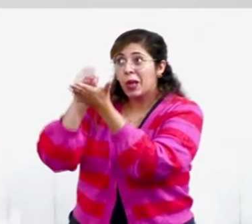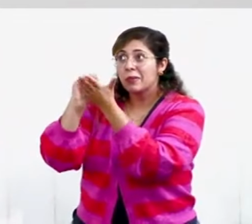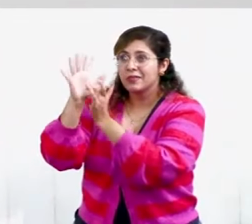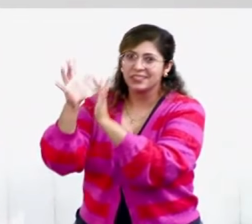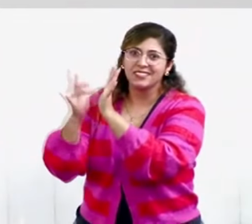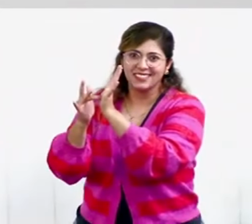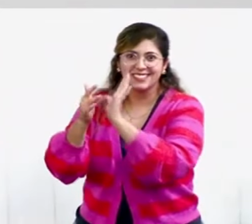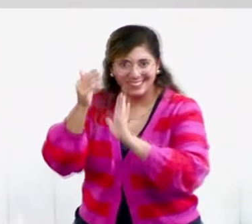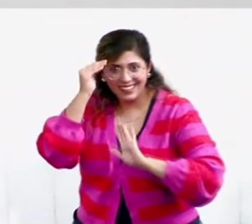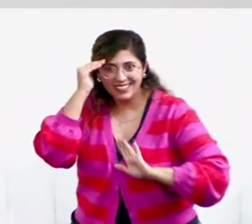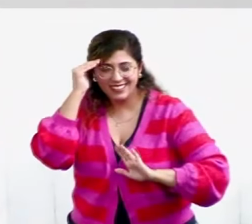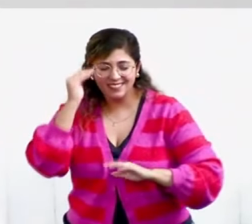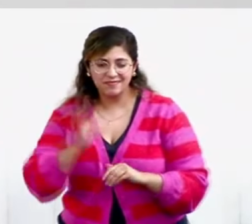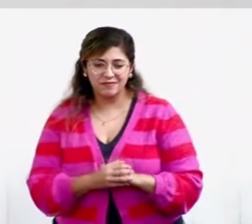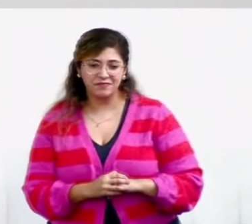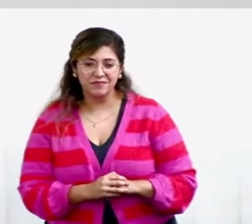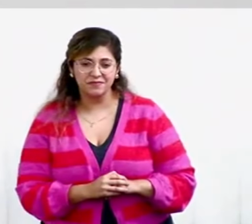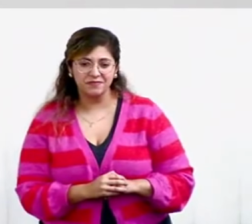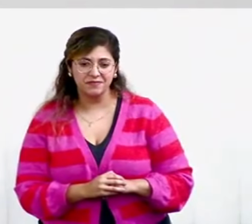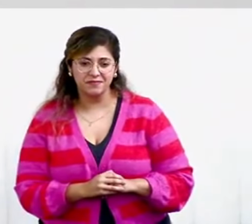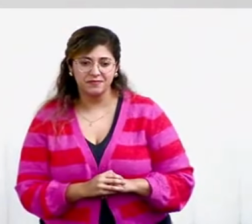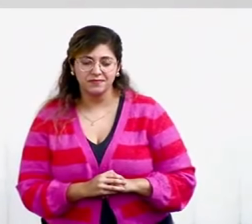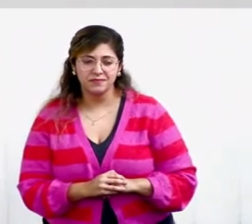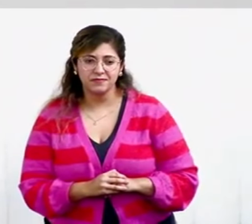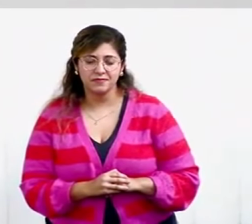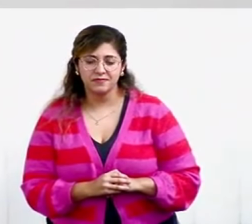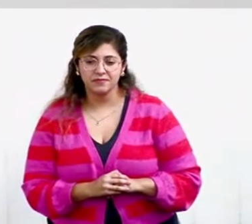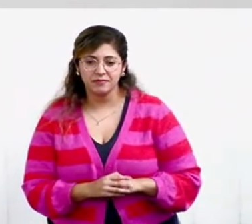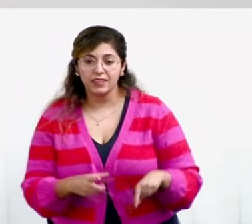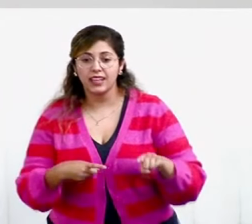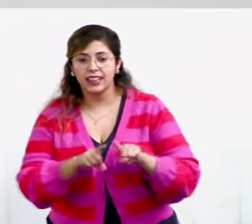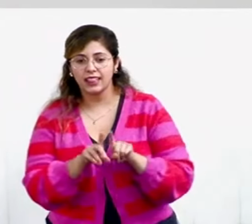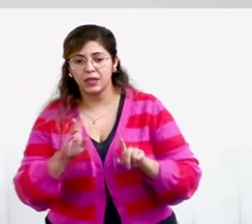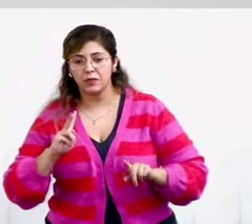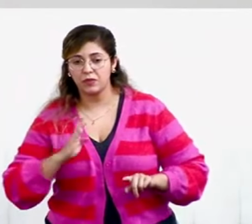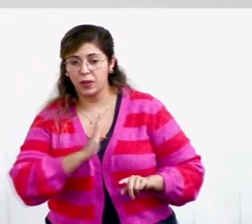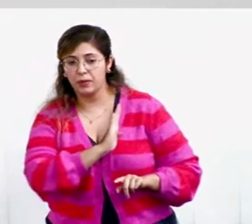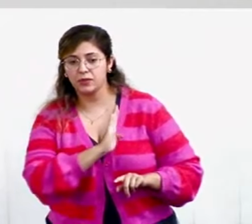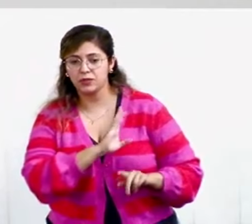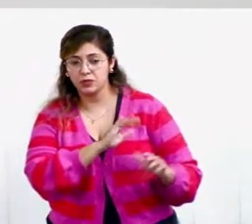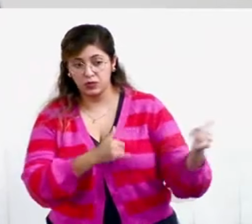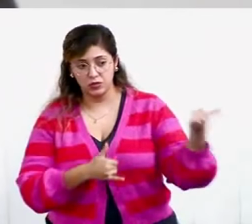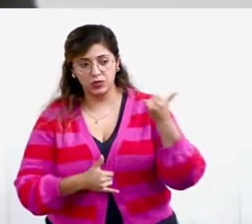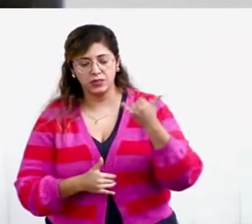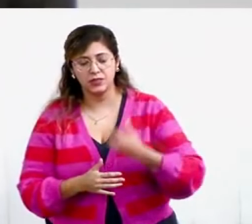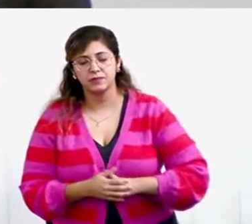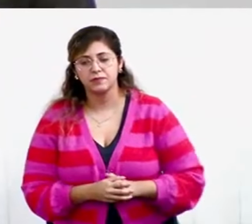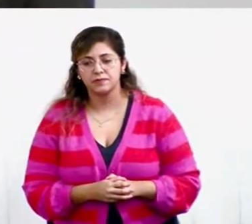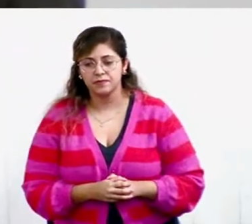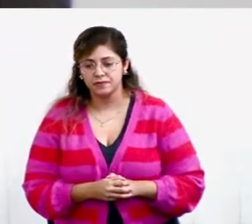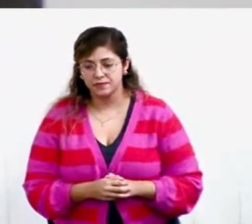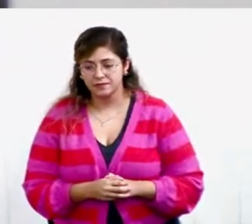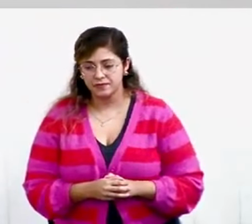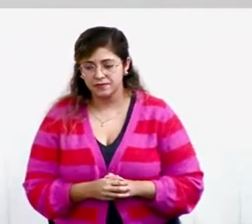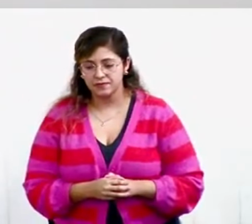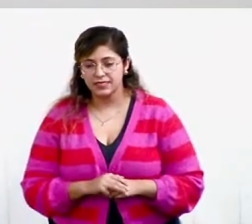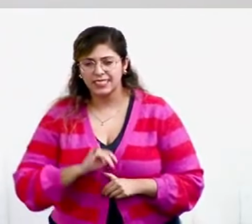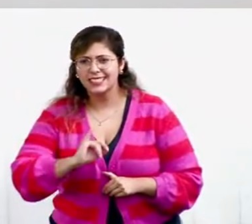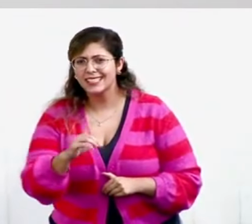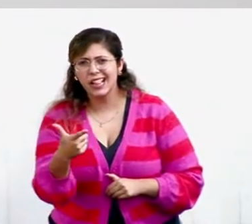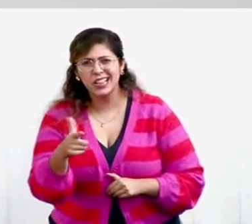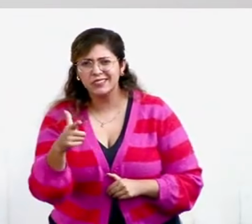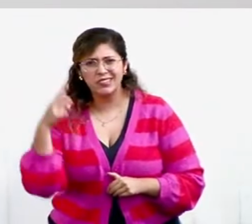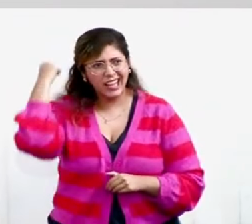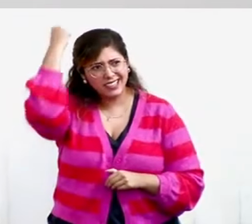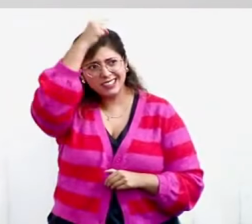salvou. Assim como o autor aos Hebreus disse, sem paz e sem santificação ninguém verá